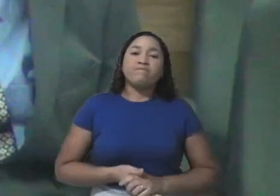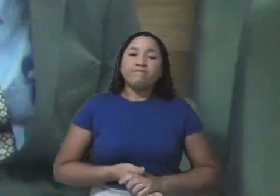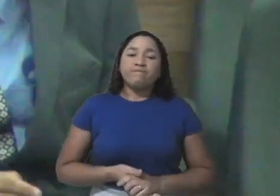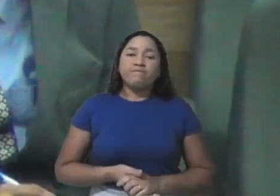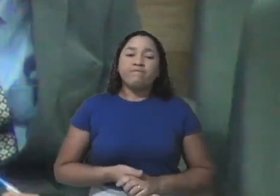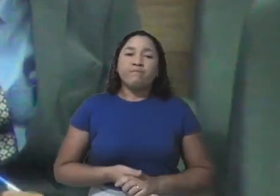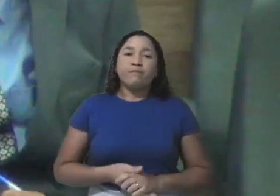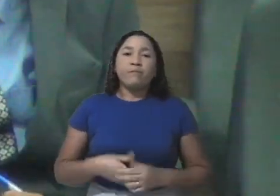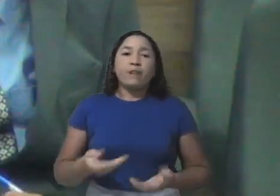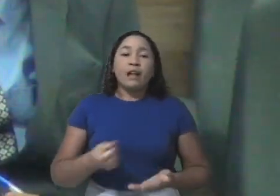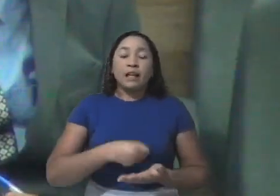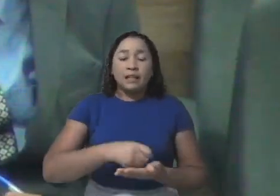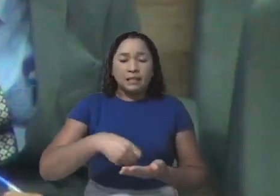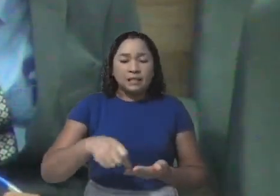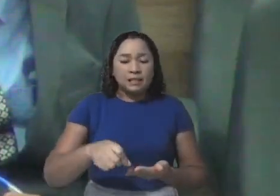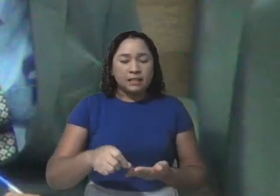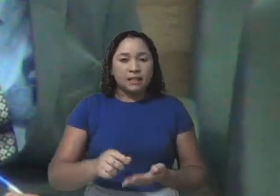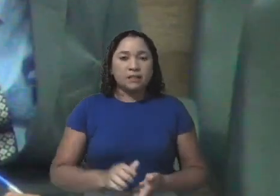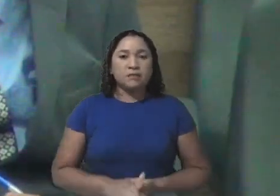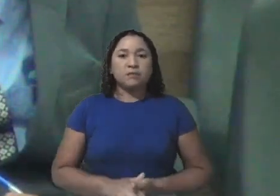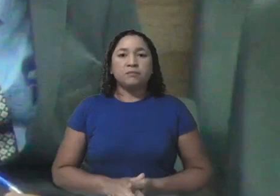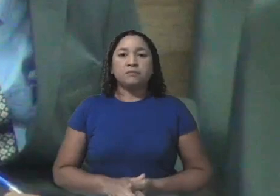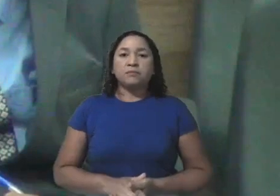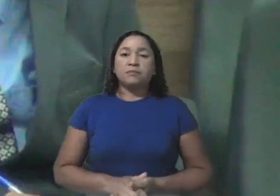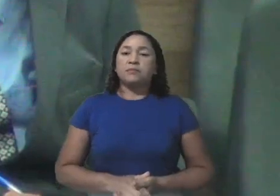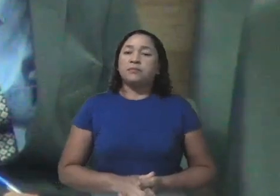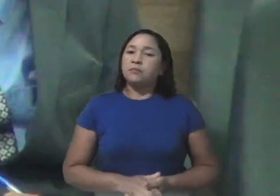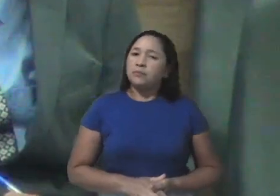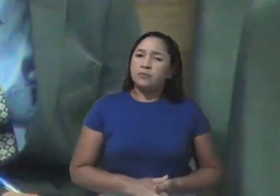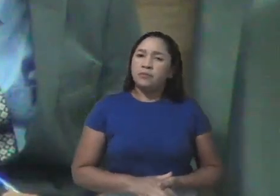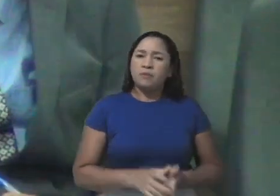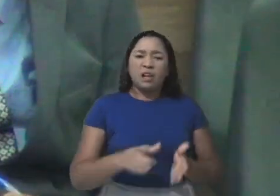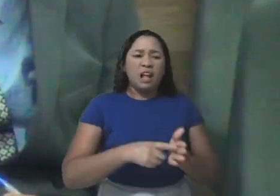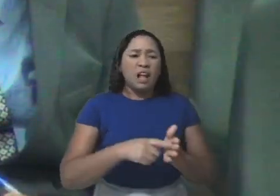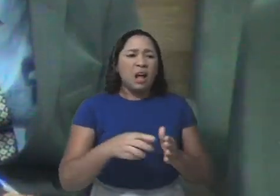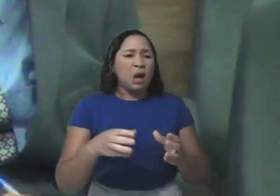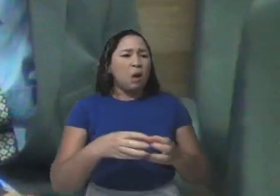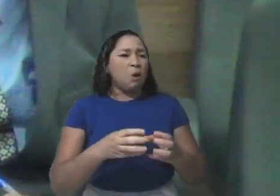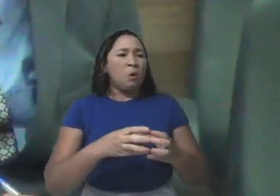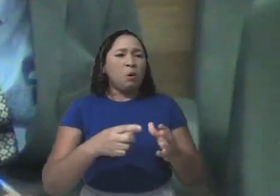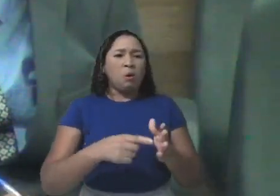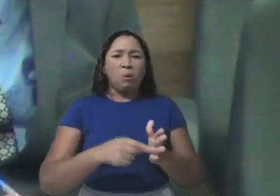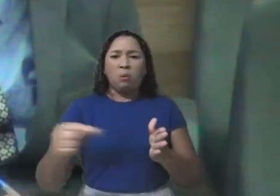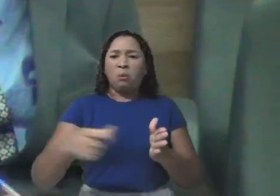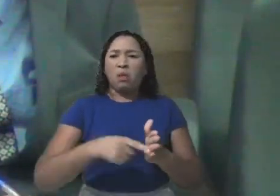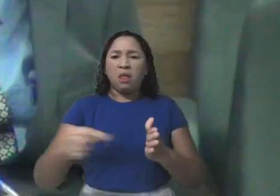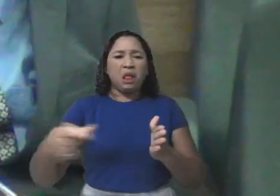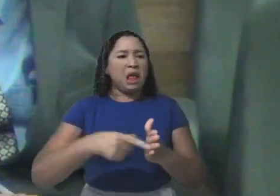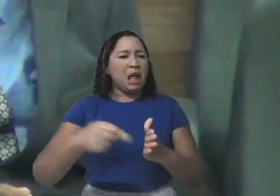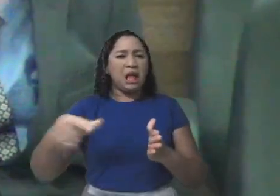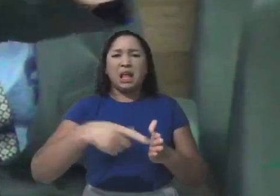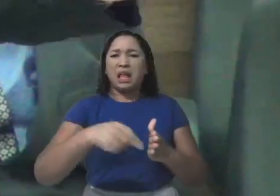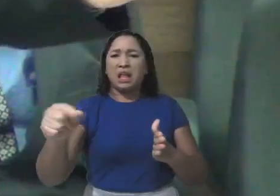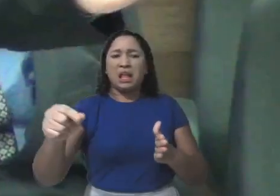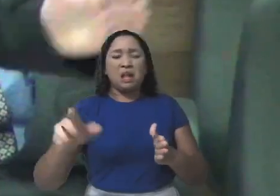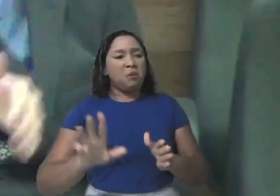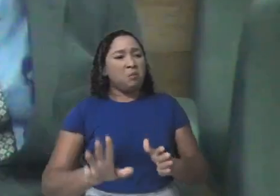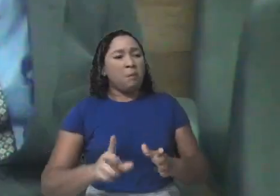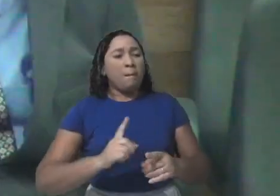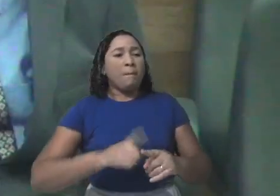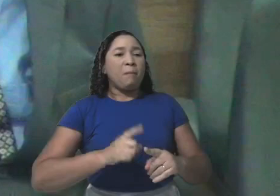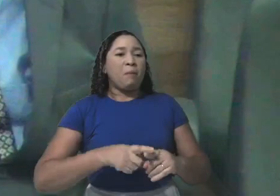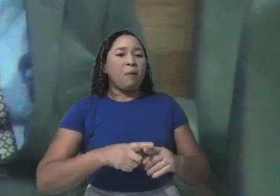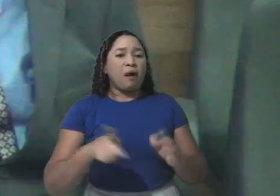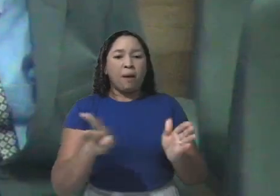João 2,19: saíram de nós porque não eram de nós. O que foi que aconteceu na igreja?